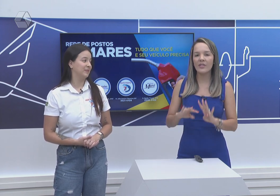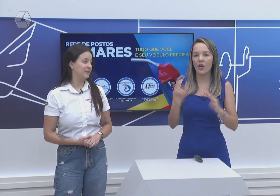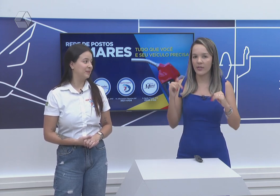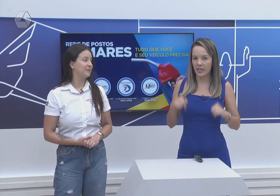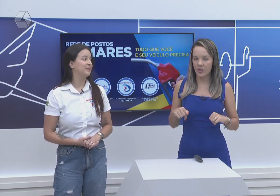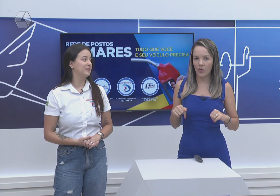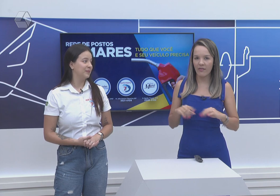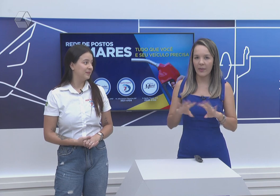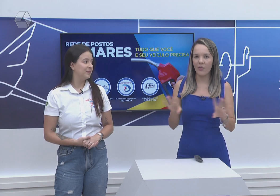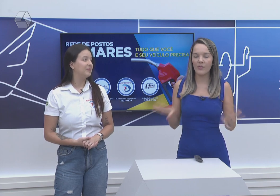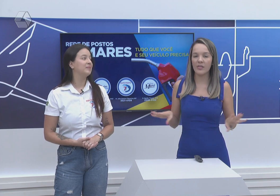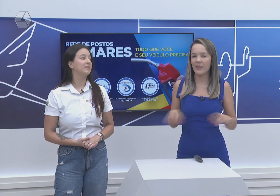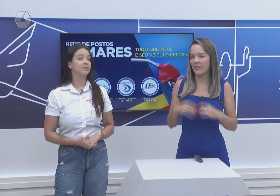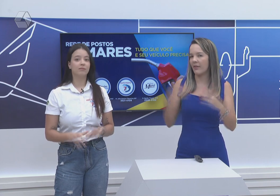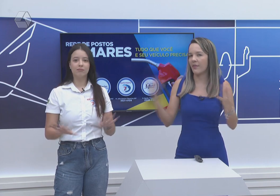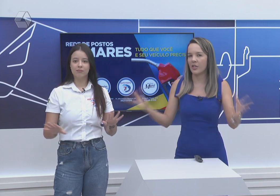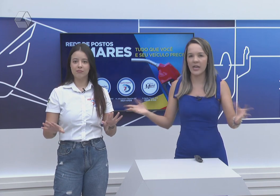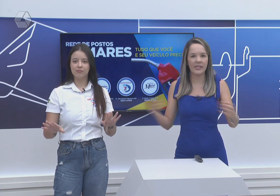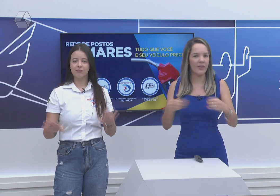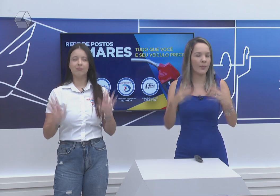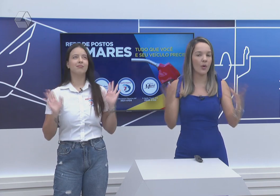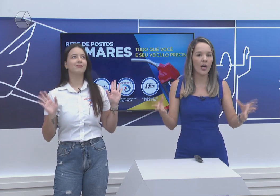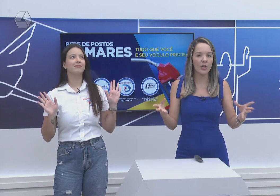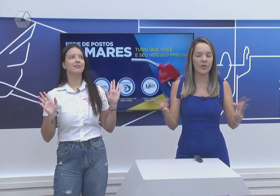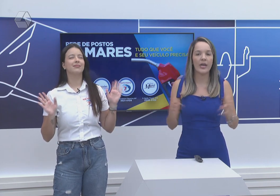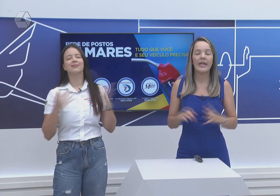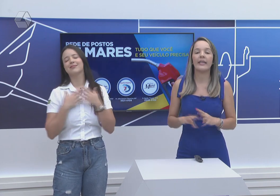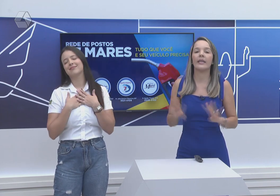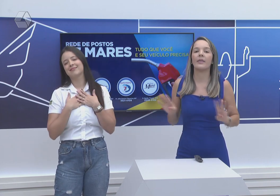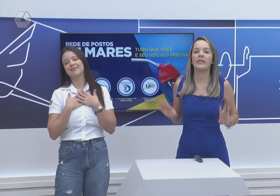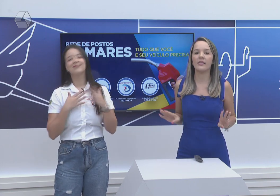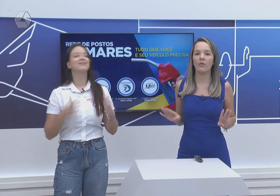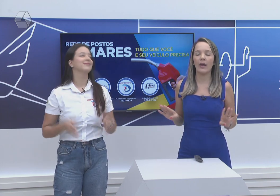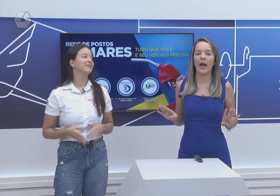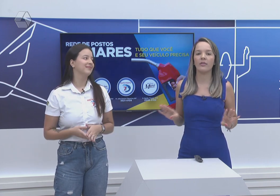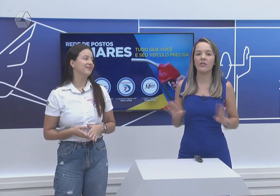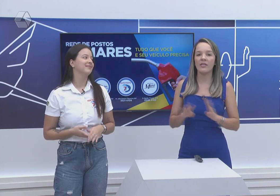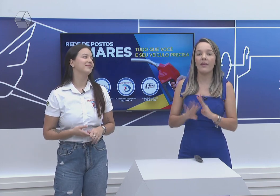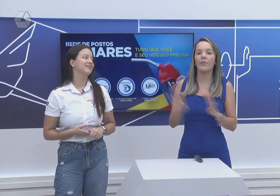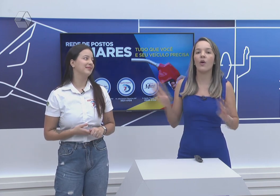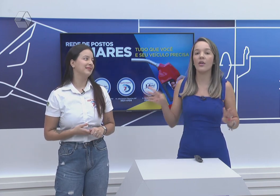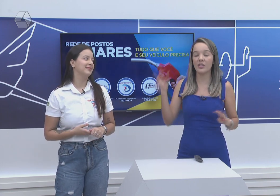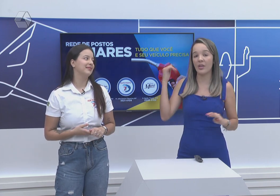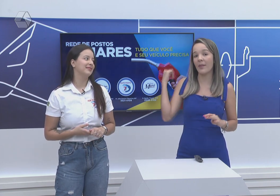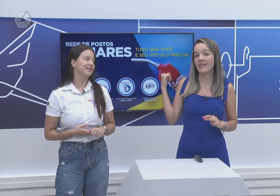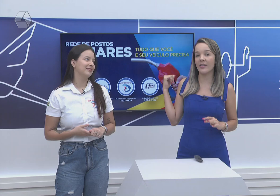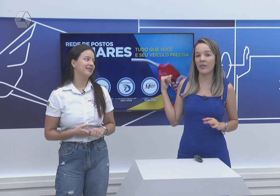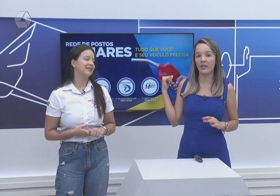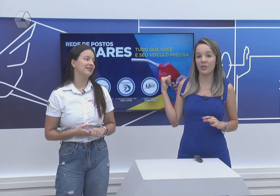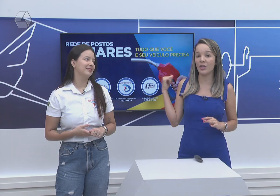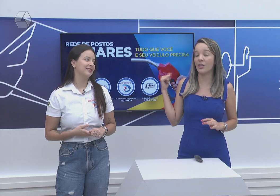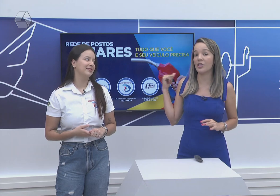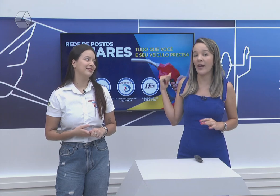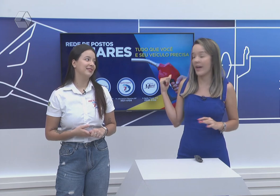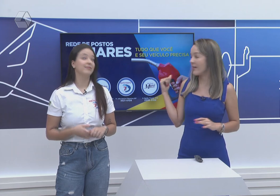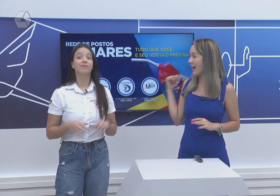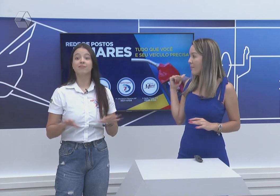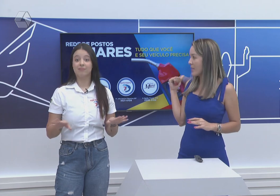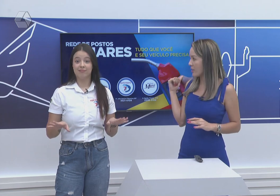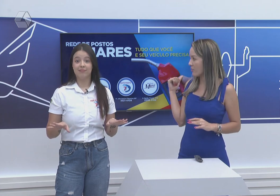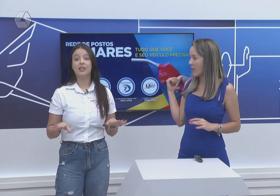de repente, ó, sextou, você vai pegar o final de semana, você vai viajar, você vai pro rancho, tem que abastecer o carro. Então, se você vai pro rancho, você já passa aqui no Atlântico, que